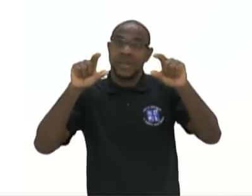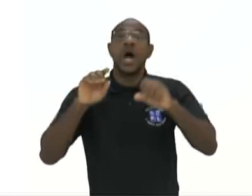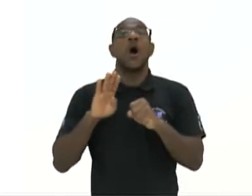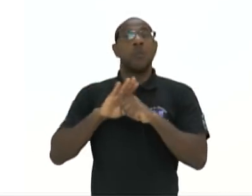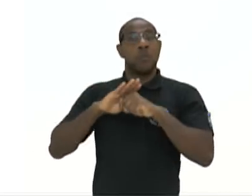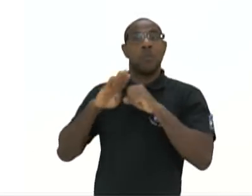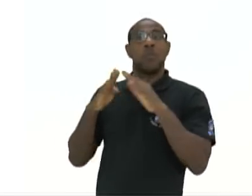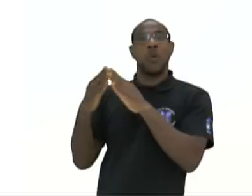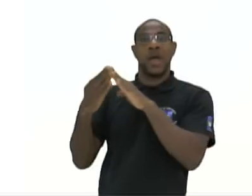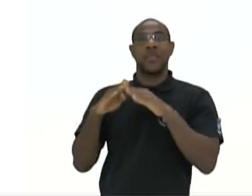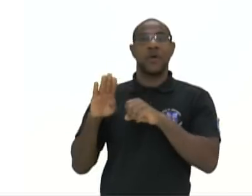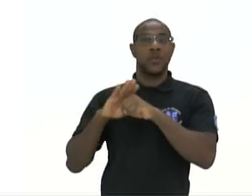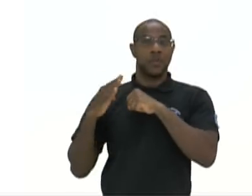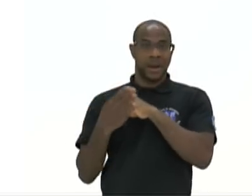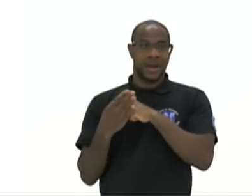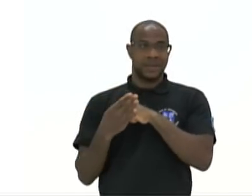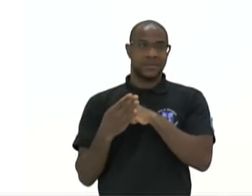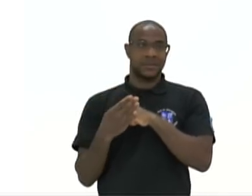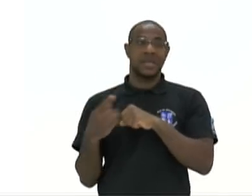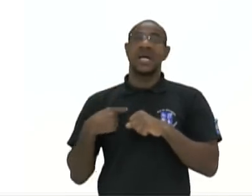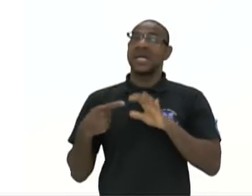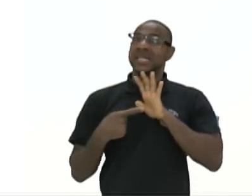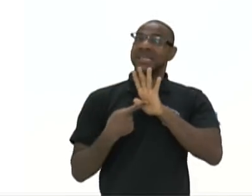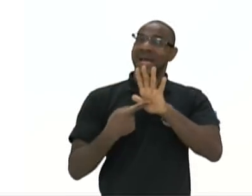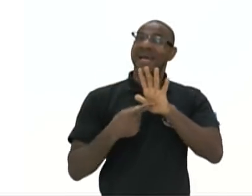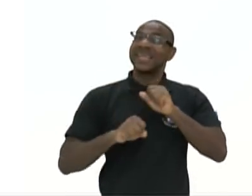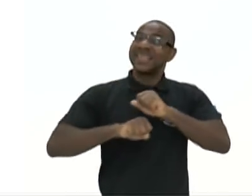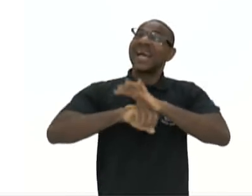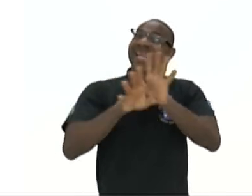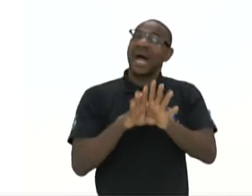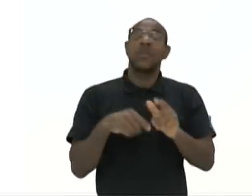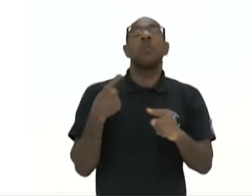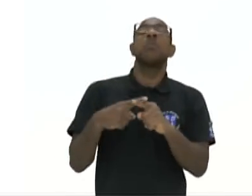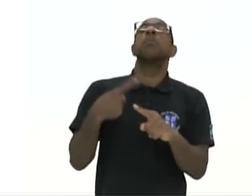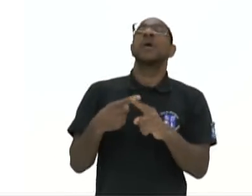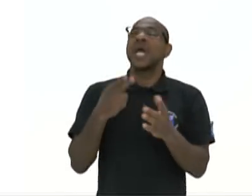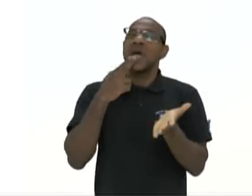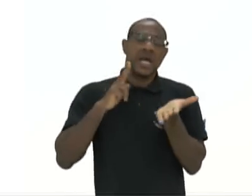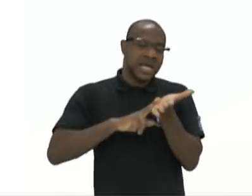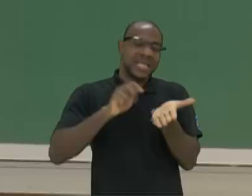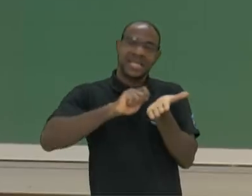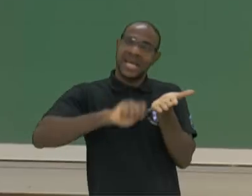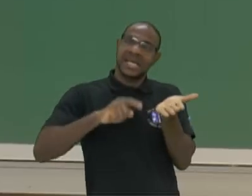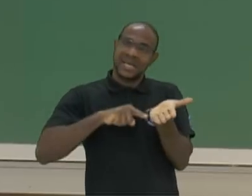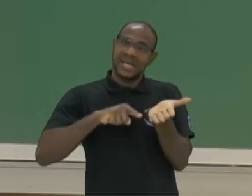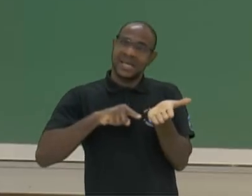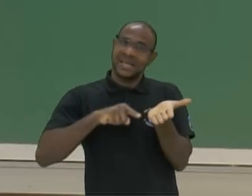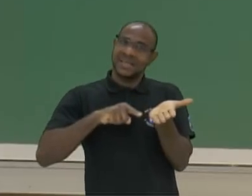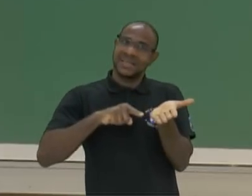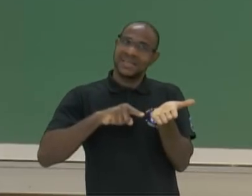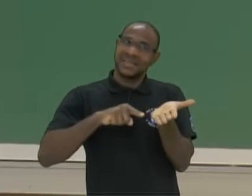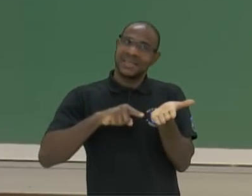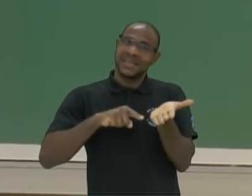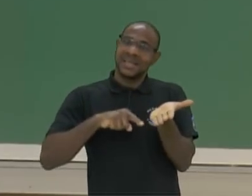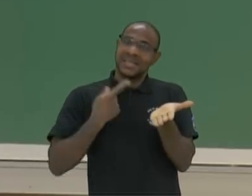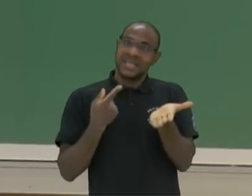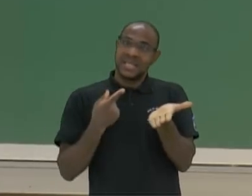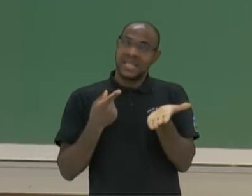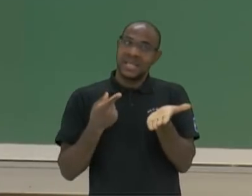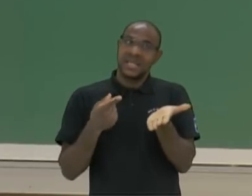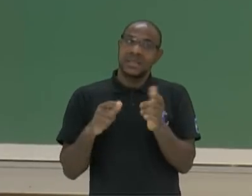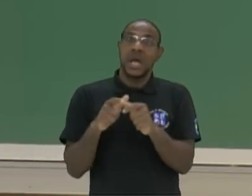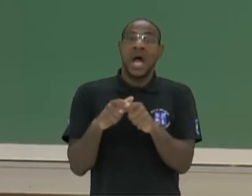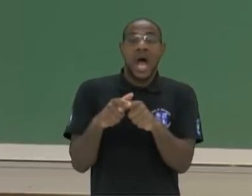bairro. Está clara a razão de ser do seu repúdio? Porque apesar de todo mundo ter concordado